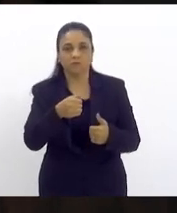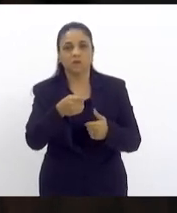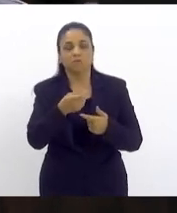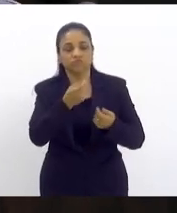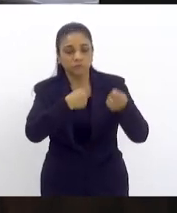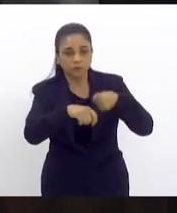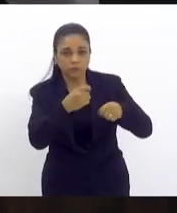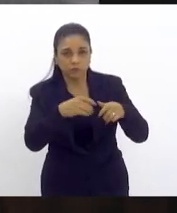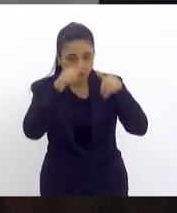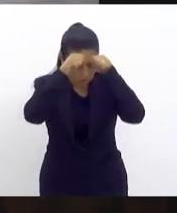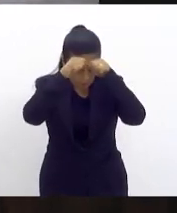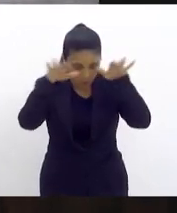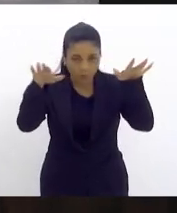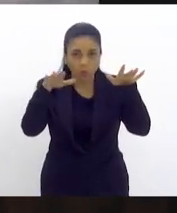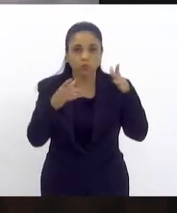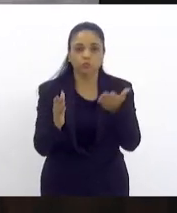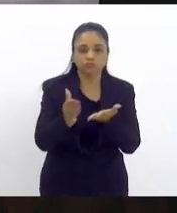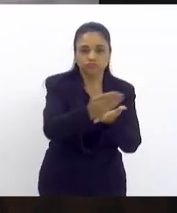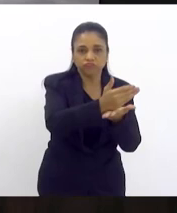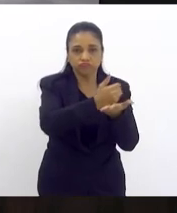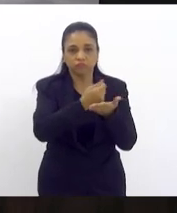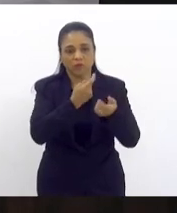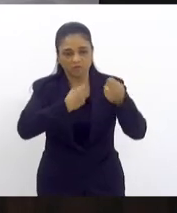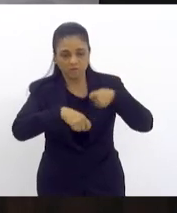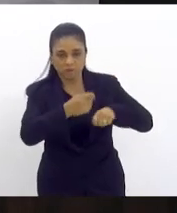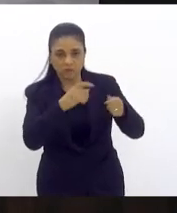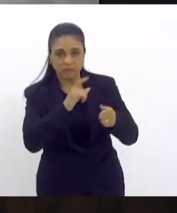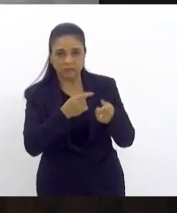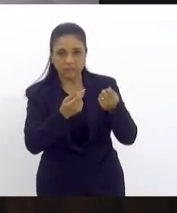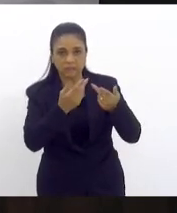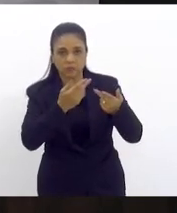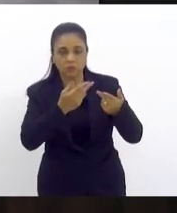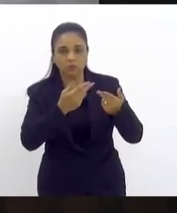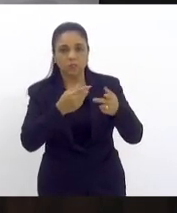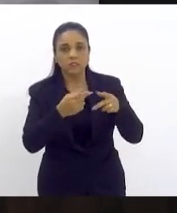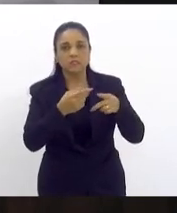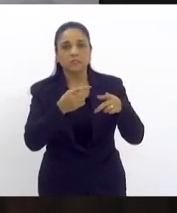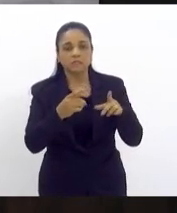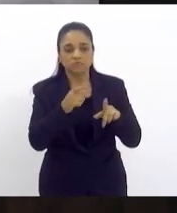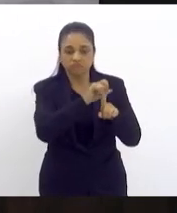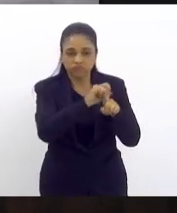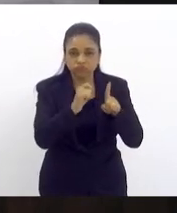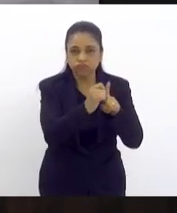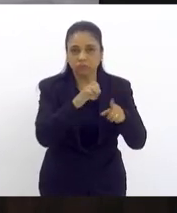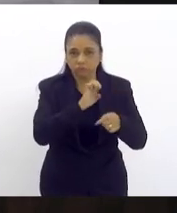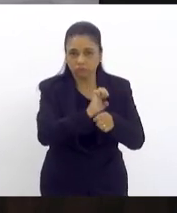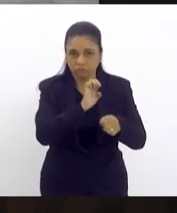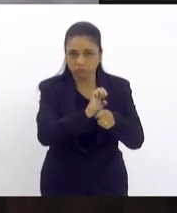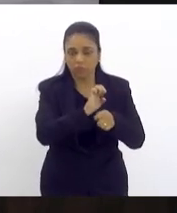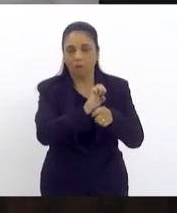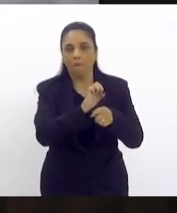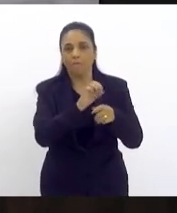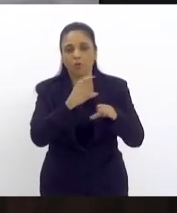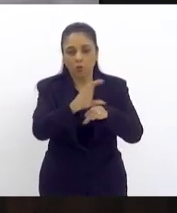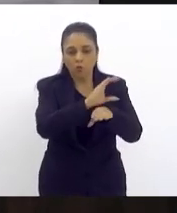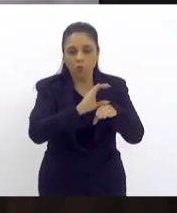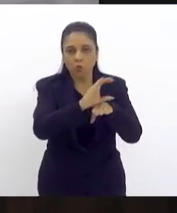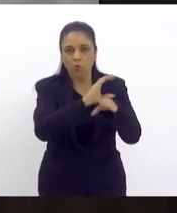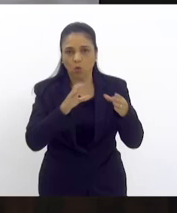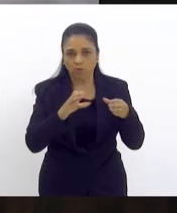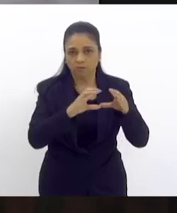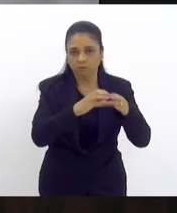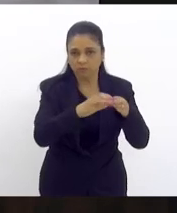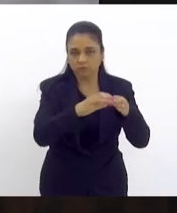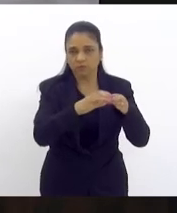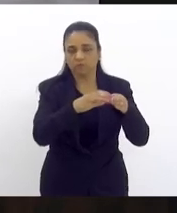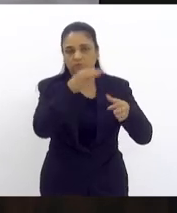controle de arrecadação Estadual de fiscalização dos tributos estaduais favorável com substituto da comissão de constituição e